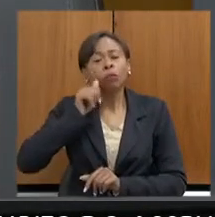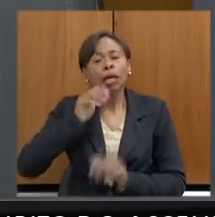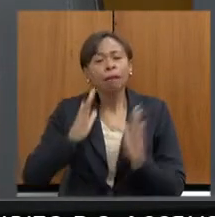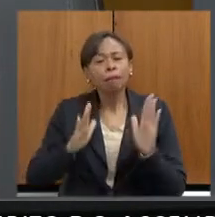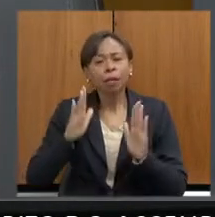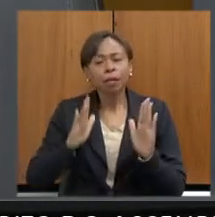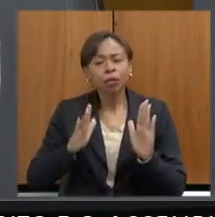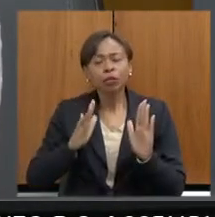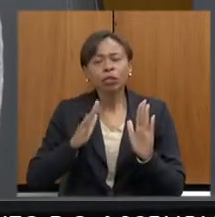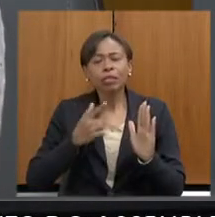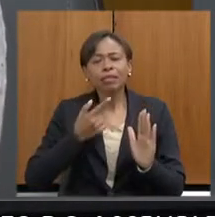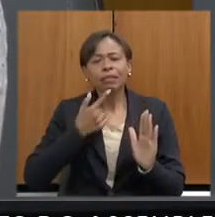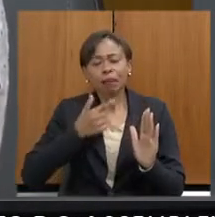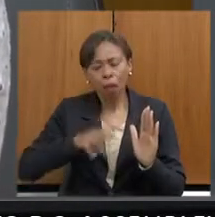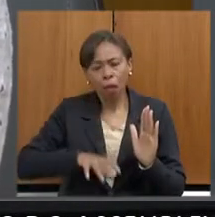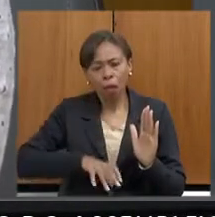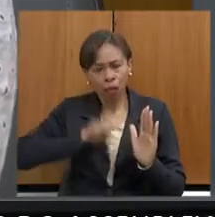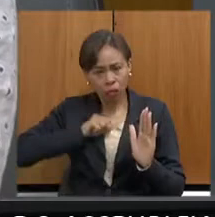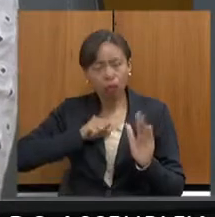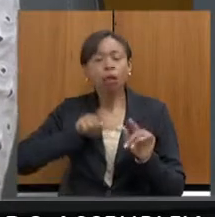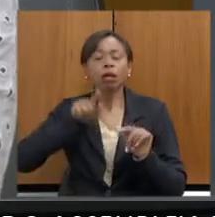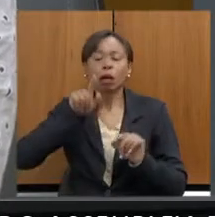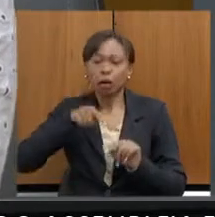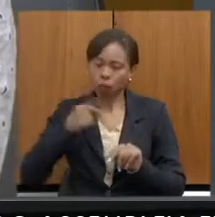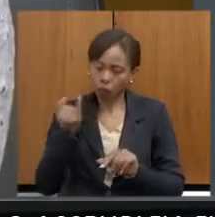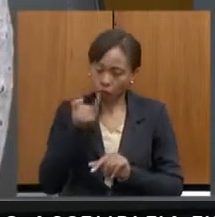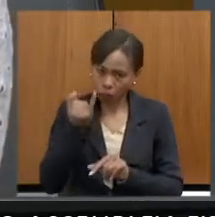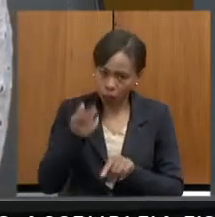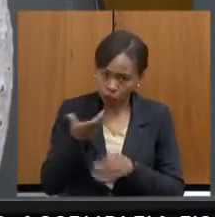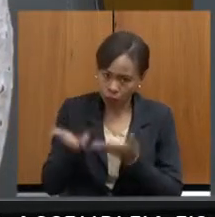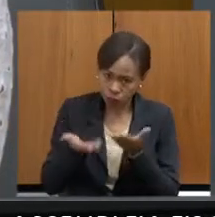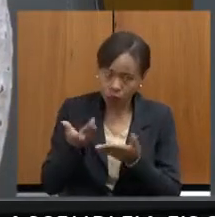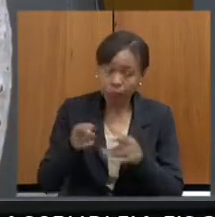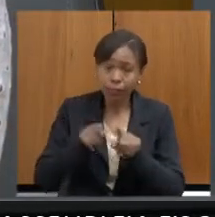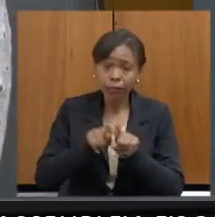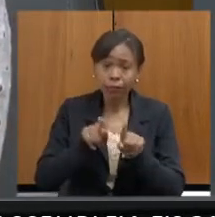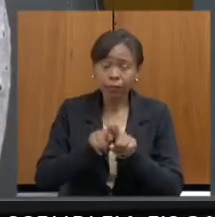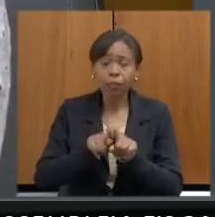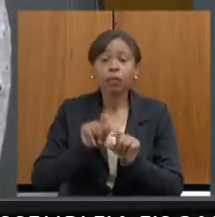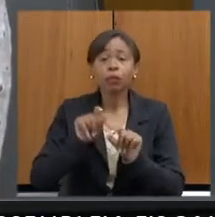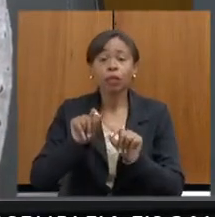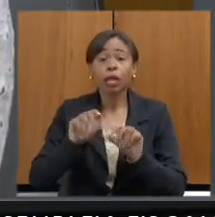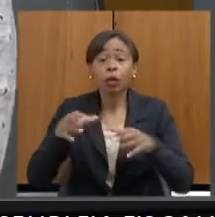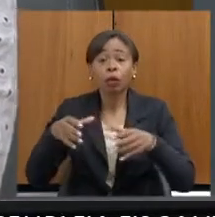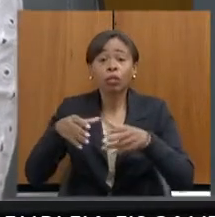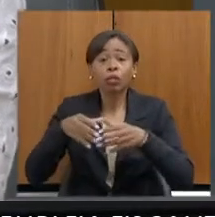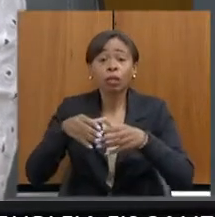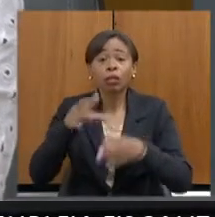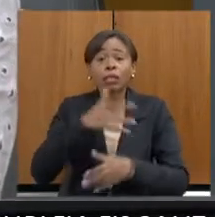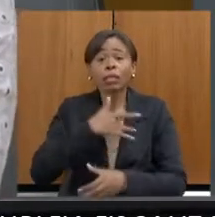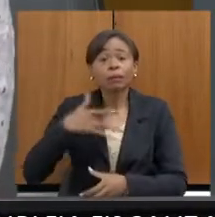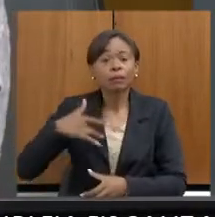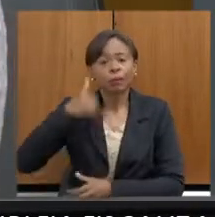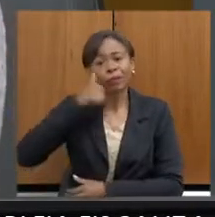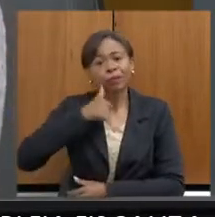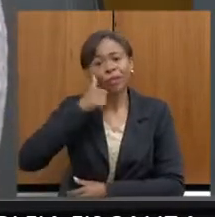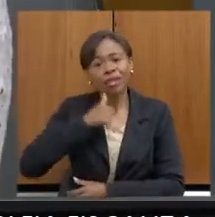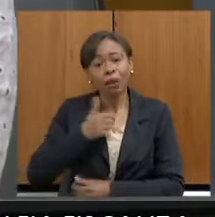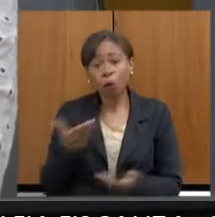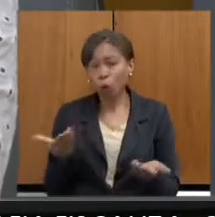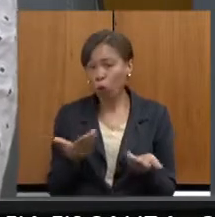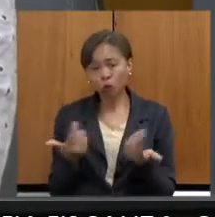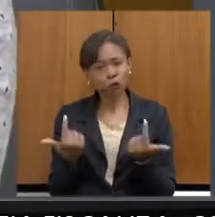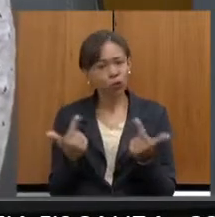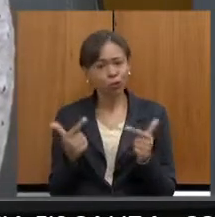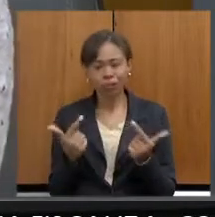extremamente importante e o estabelecimento da coordenação de saúde das mulheres que não tem hoje é